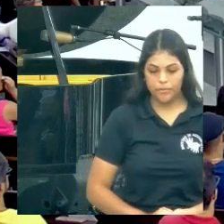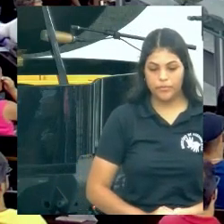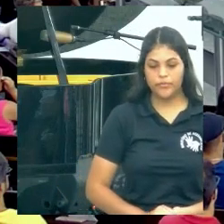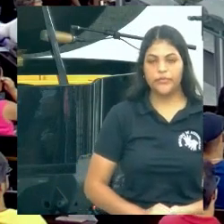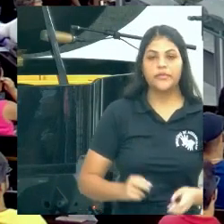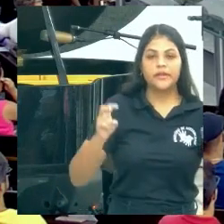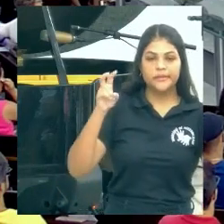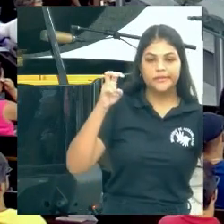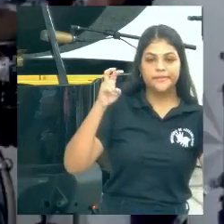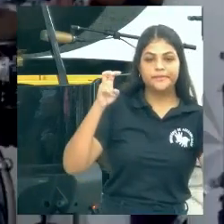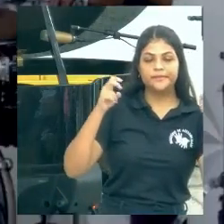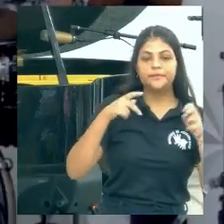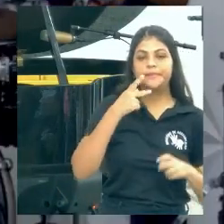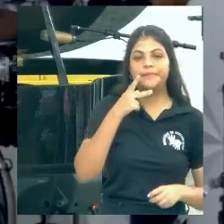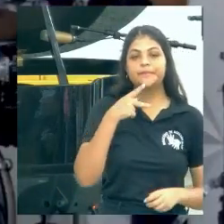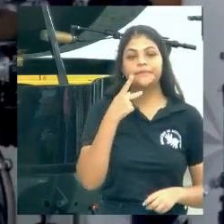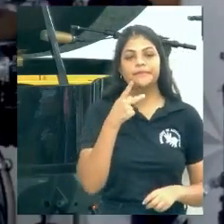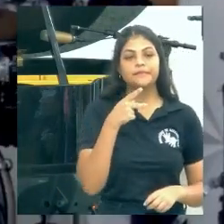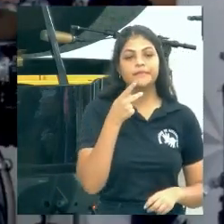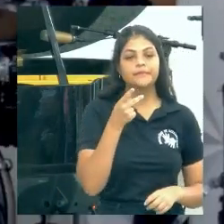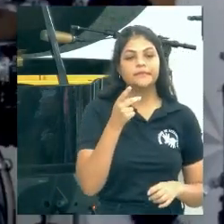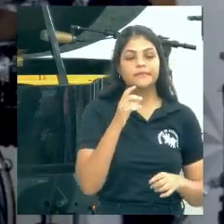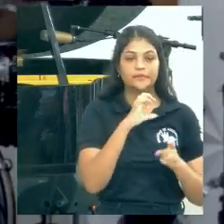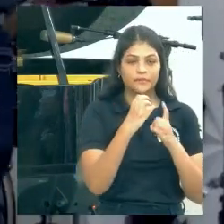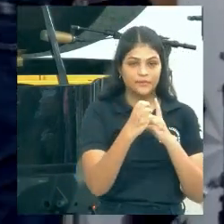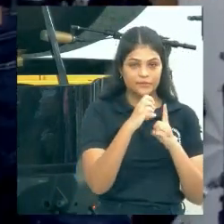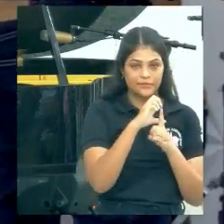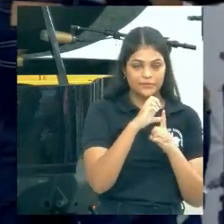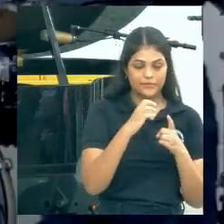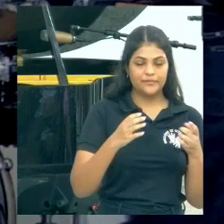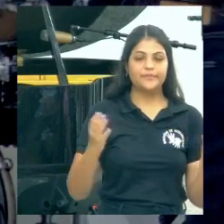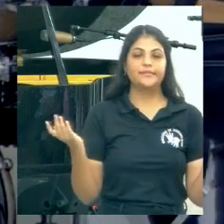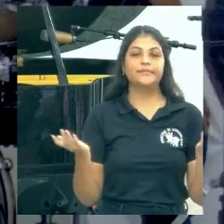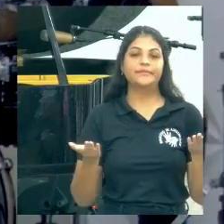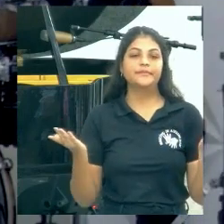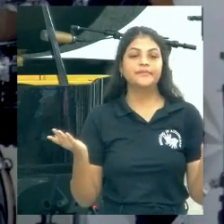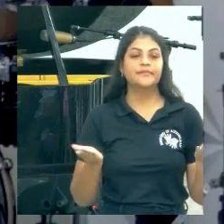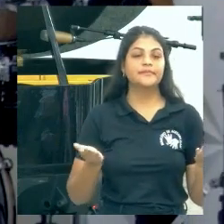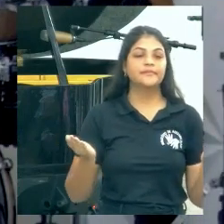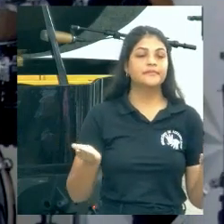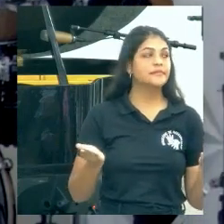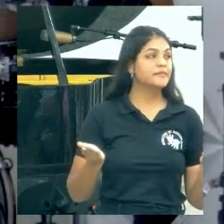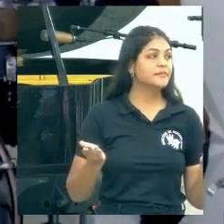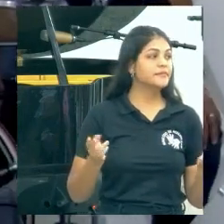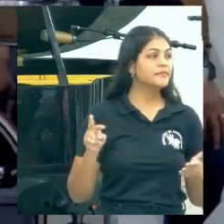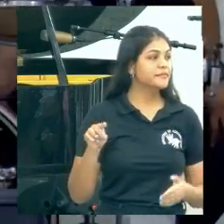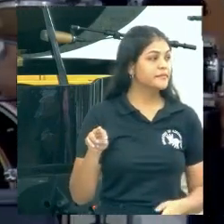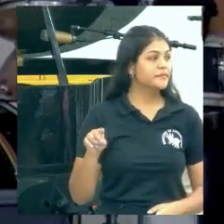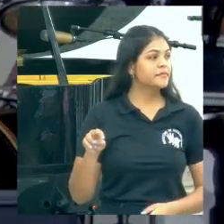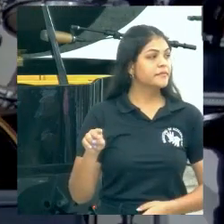O tema dos sermões dos dois cultos de hoje, deste domingo, é o mesmo.